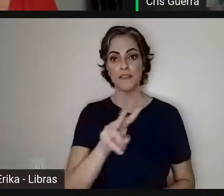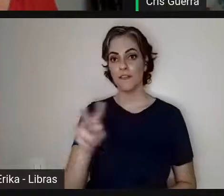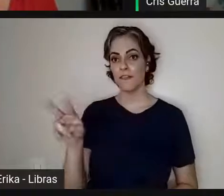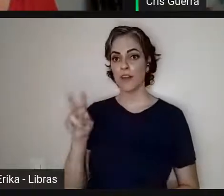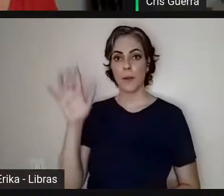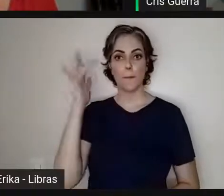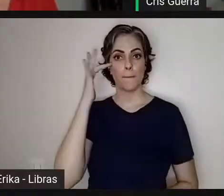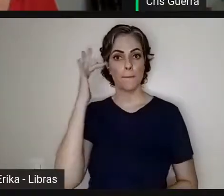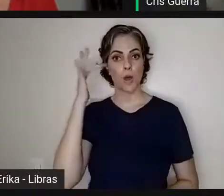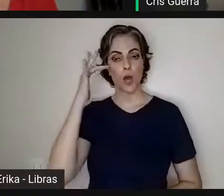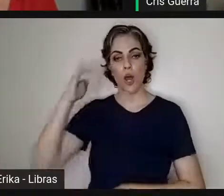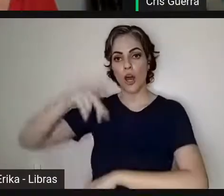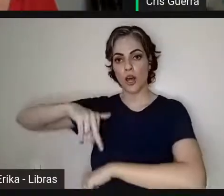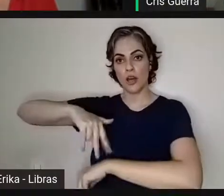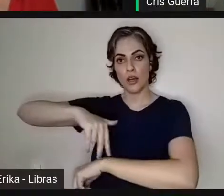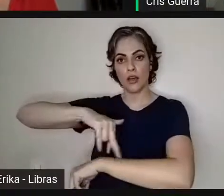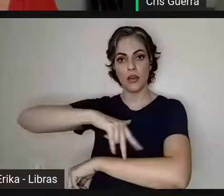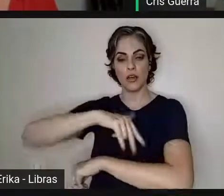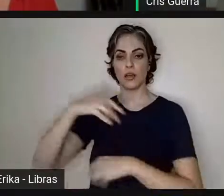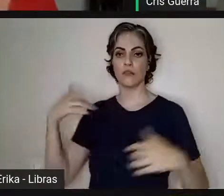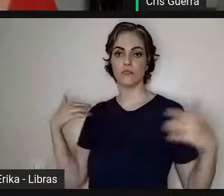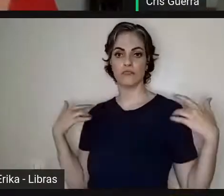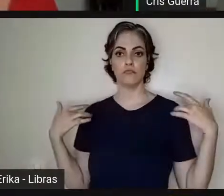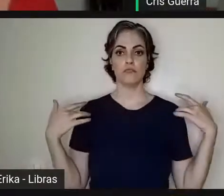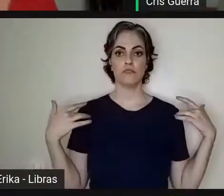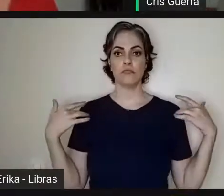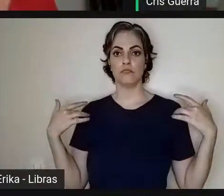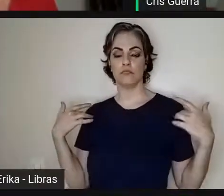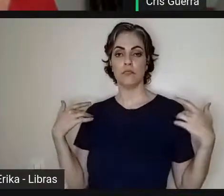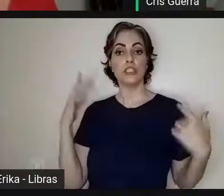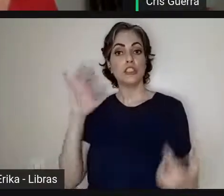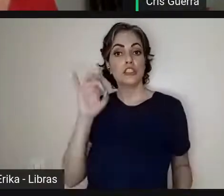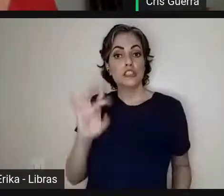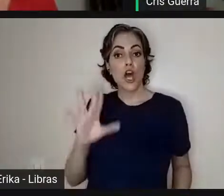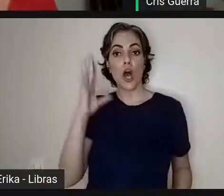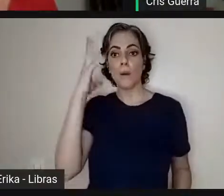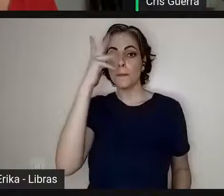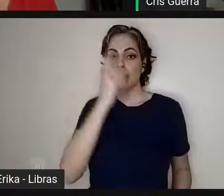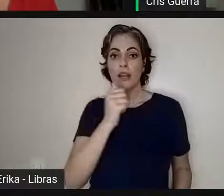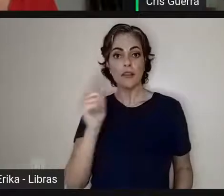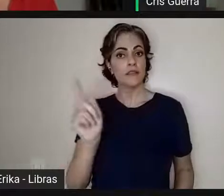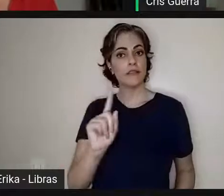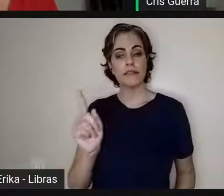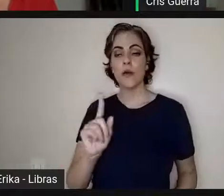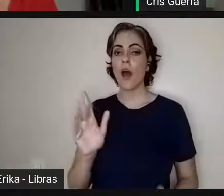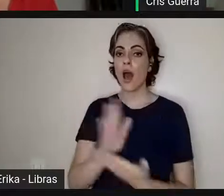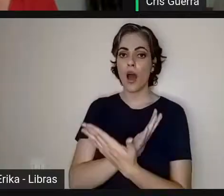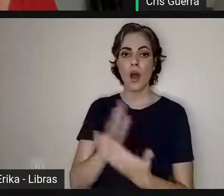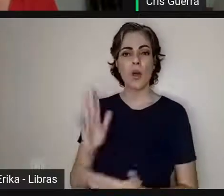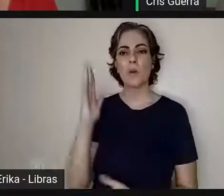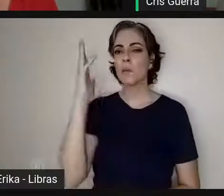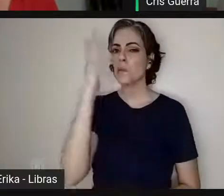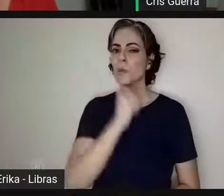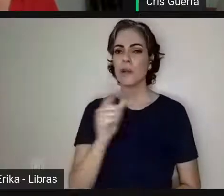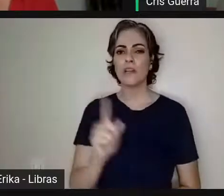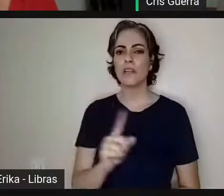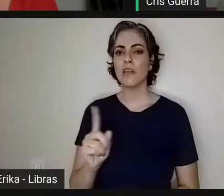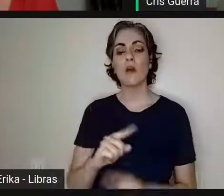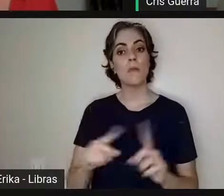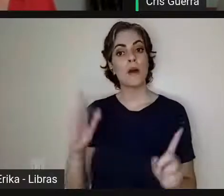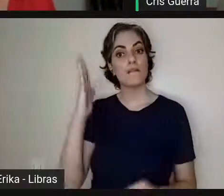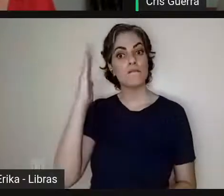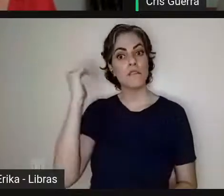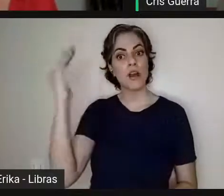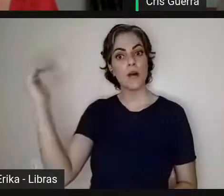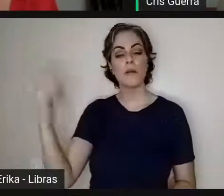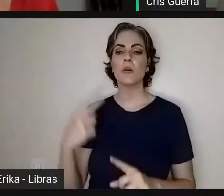modelos de maior sucesso, elas não têm só beleza, às vezes elas nem são tão bonitas assim, elas têm uma presença. Isso